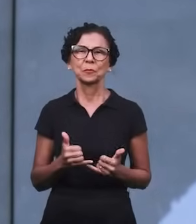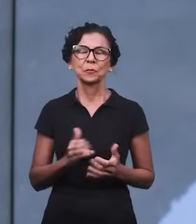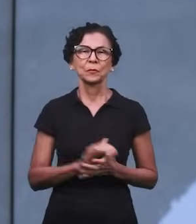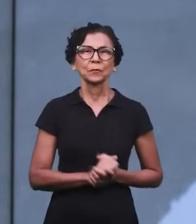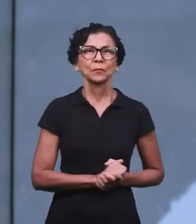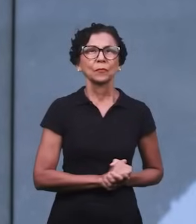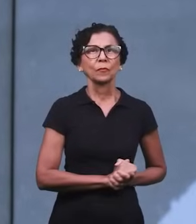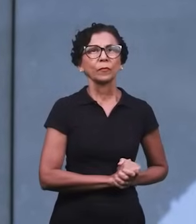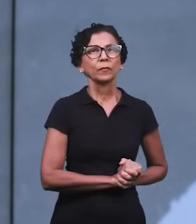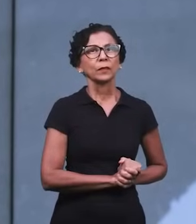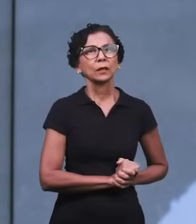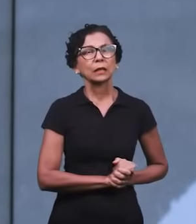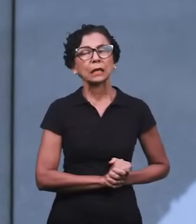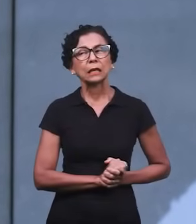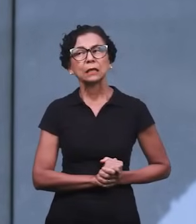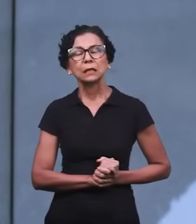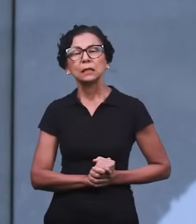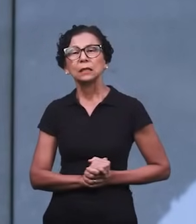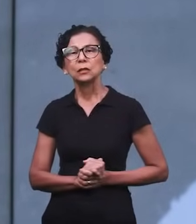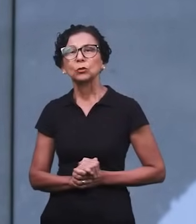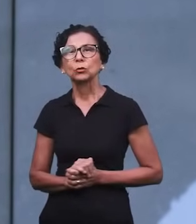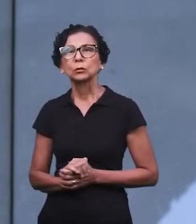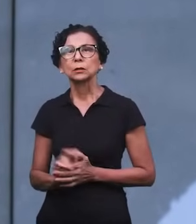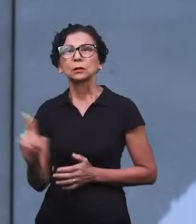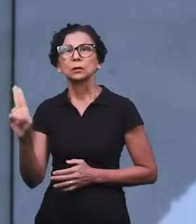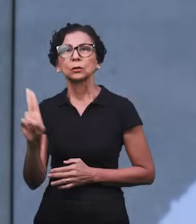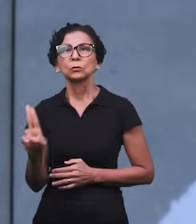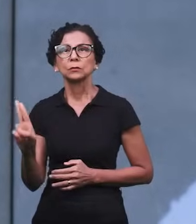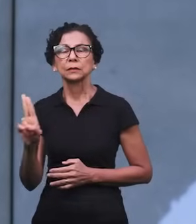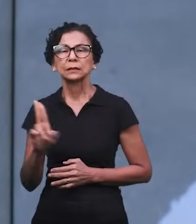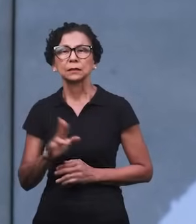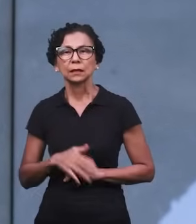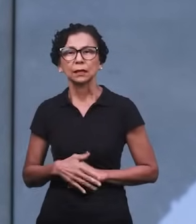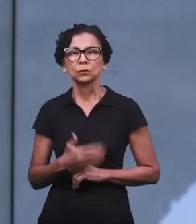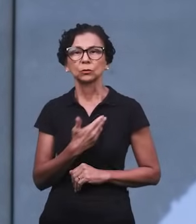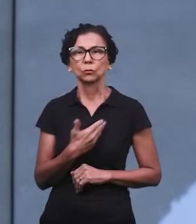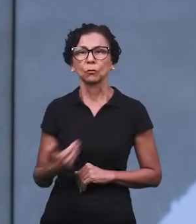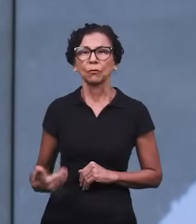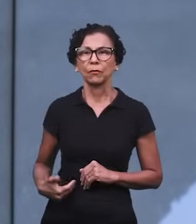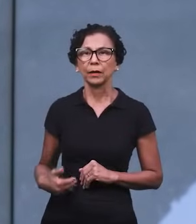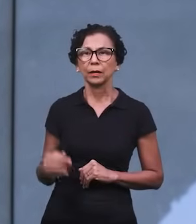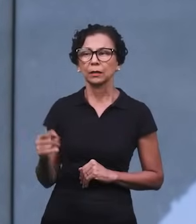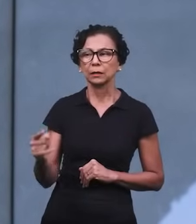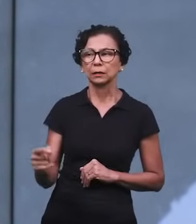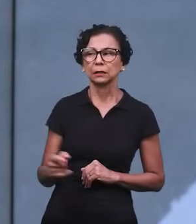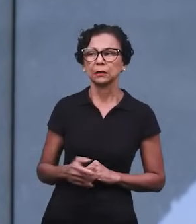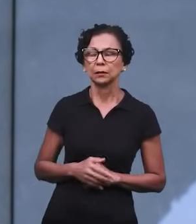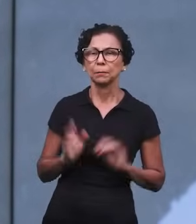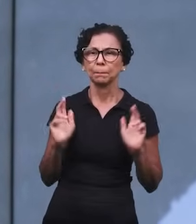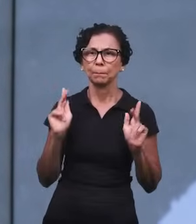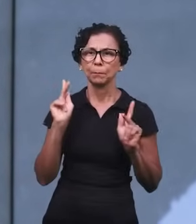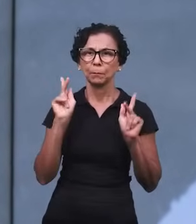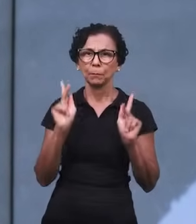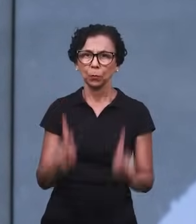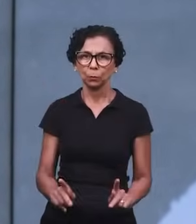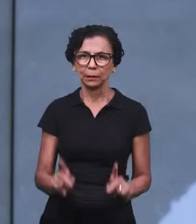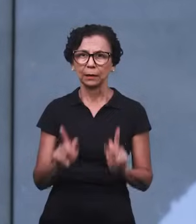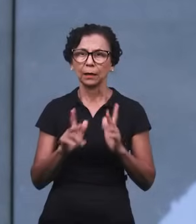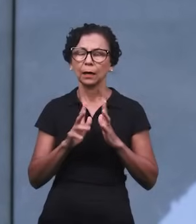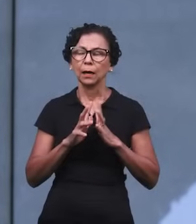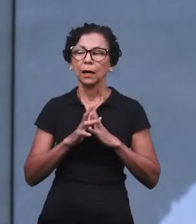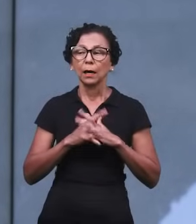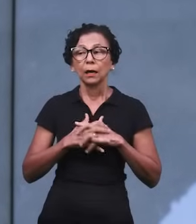Né? Há um erro, na minha opinião, e você pode falar alguma coisa sobre isso, mas é a minha opinião, há um